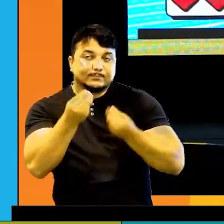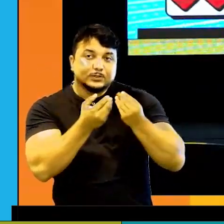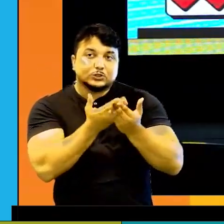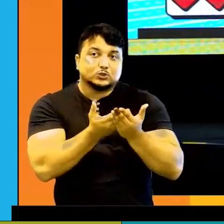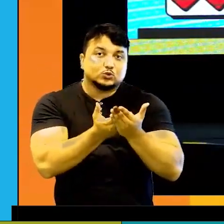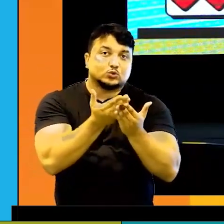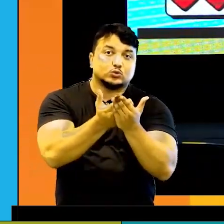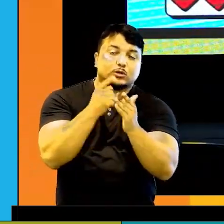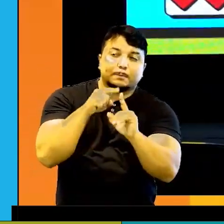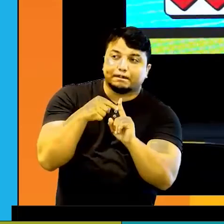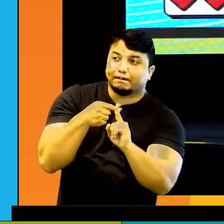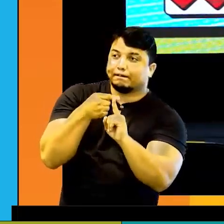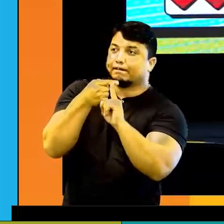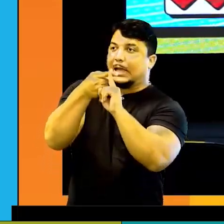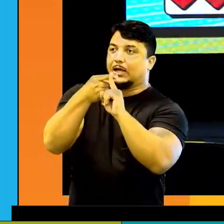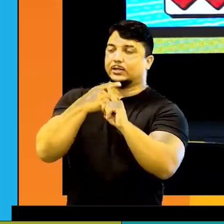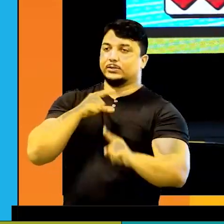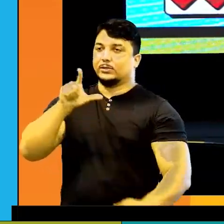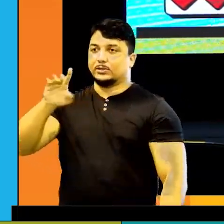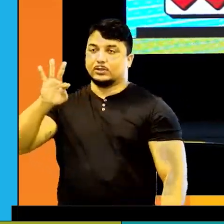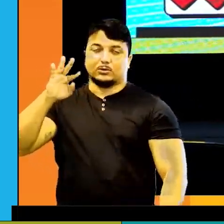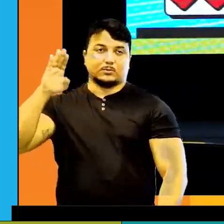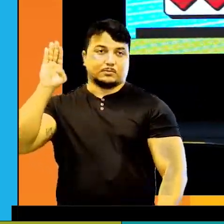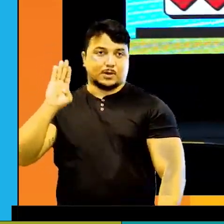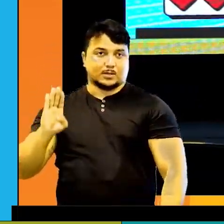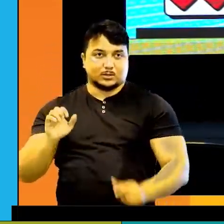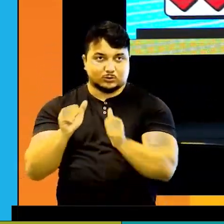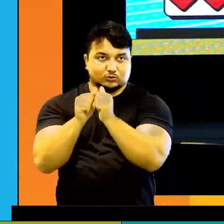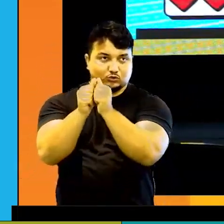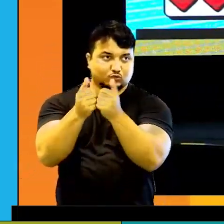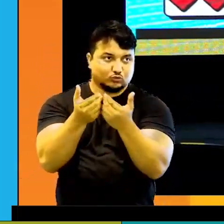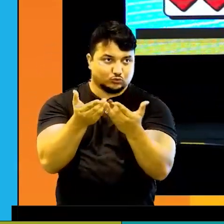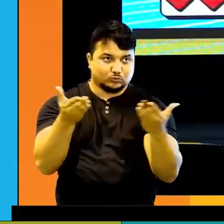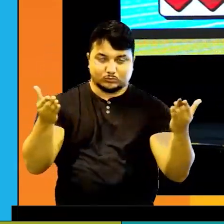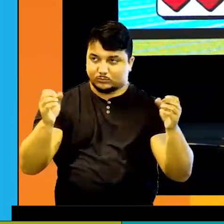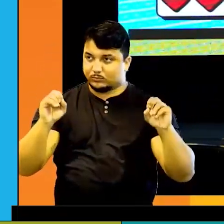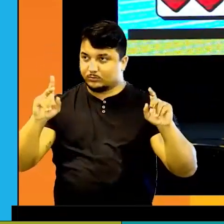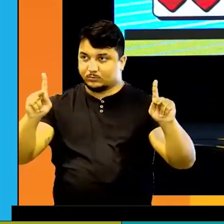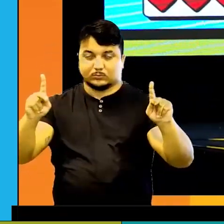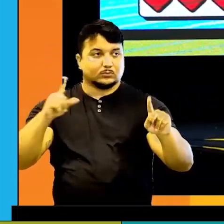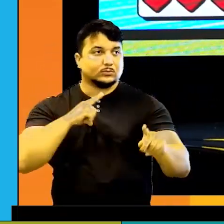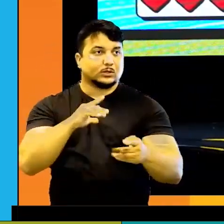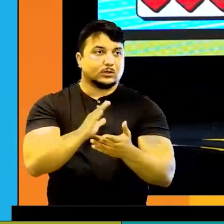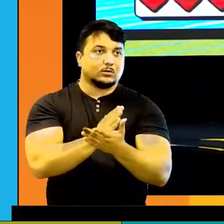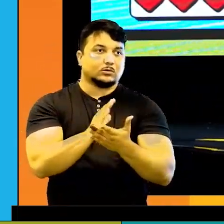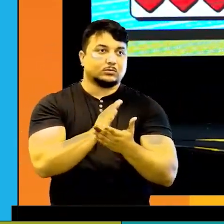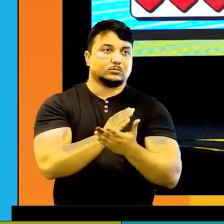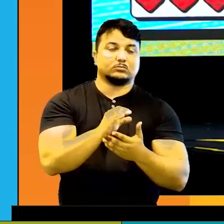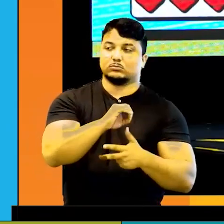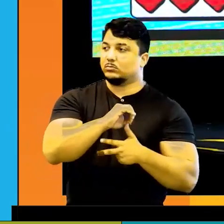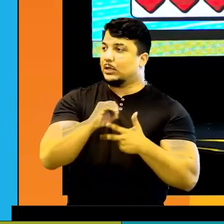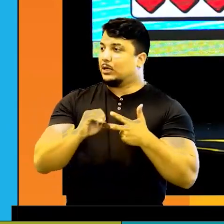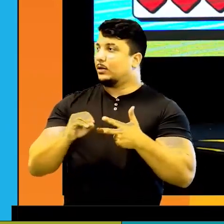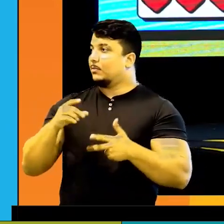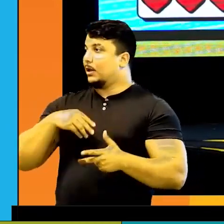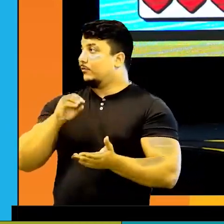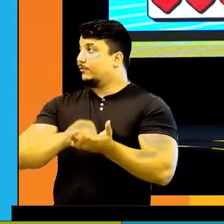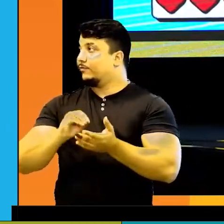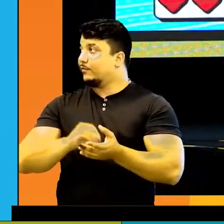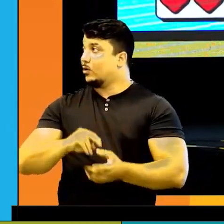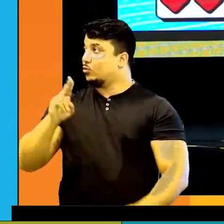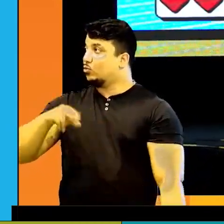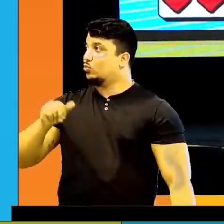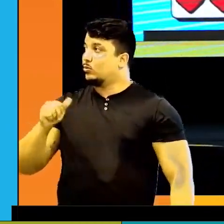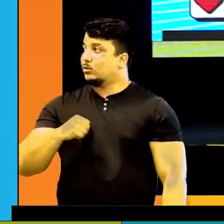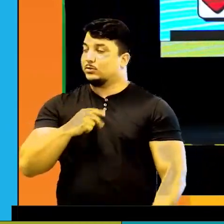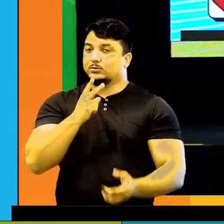um pouquinho mais literatura brasileira com vocês, tá? Lembrando que é uma parte do programa do Enem que nunca falta. Está